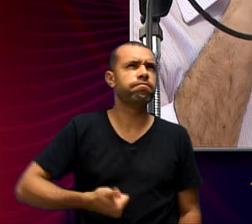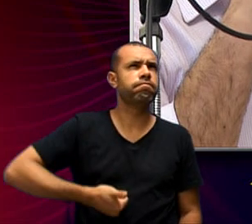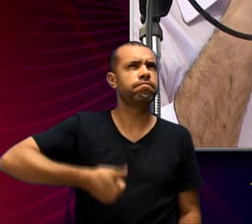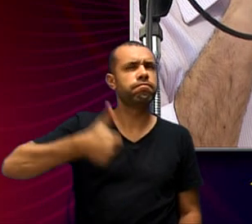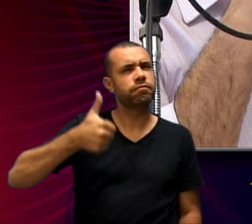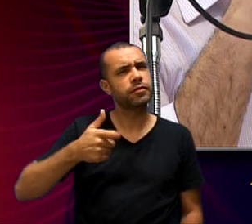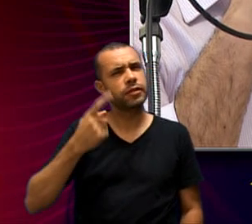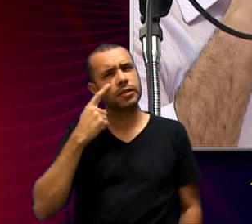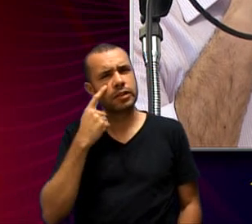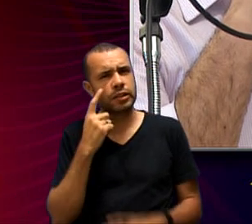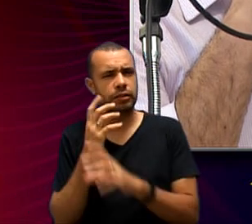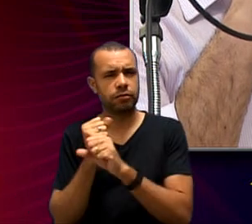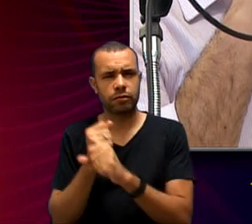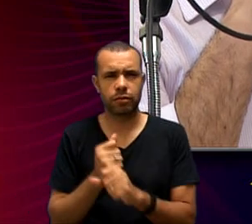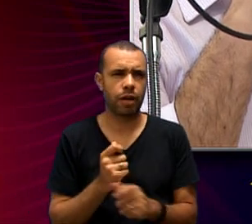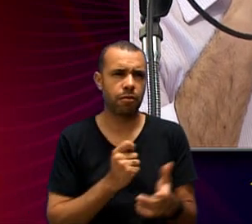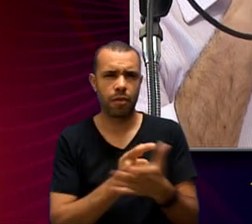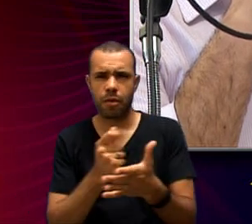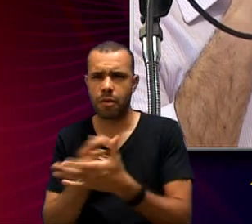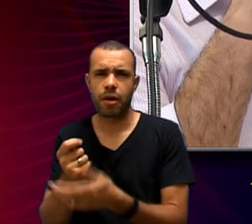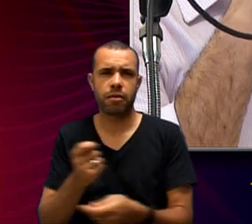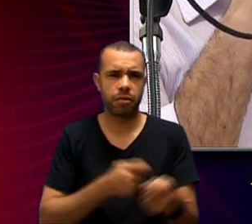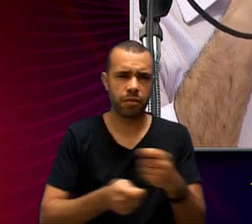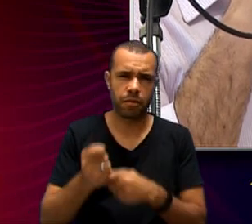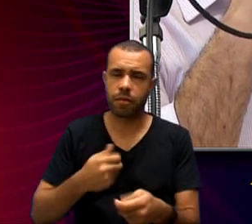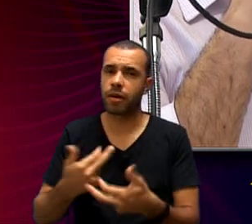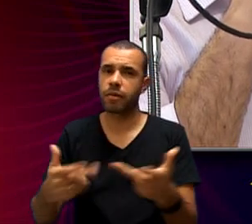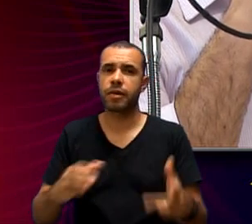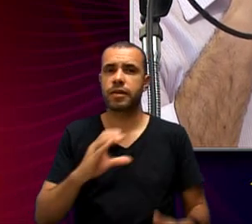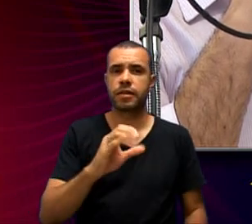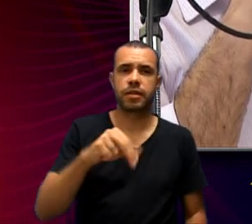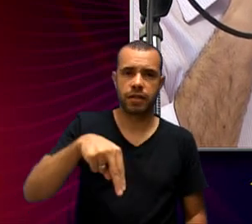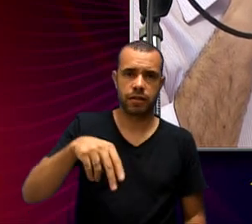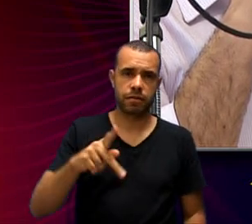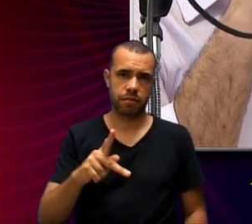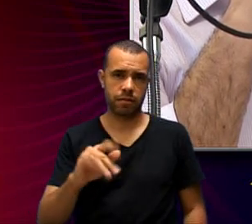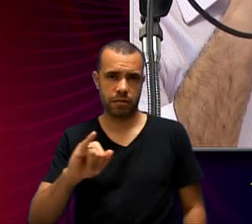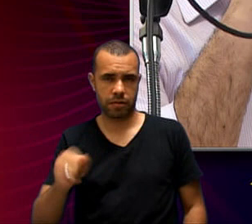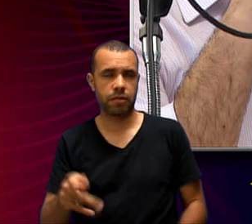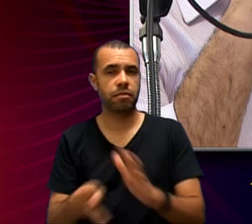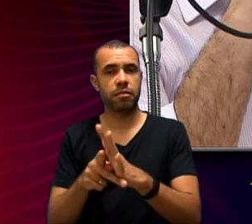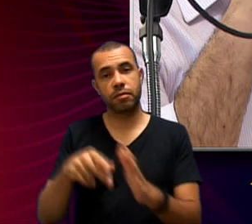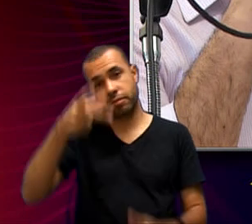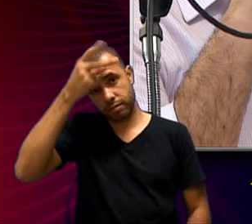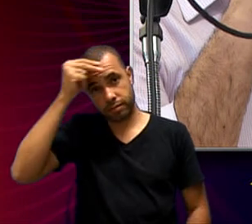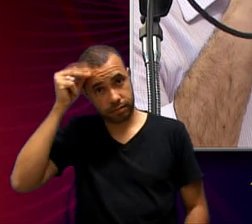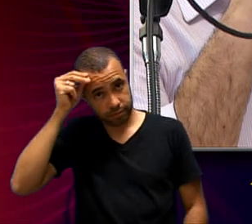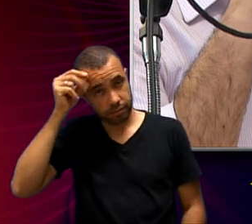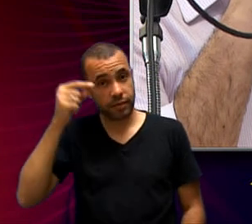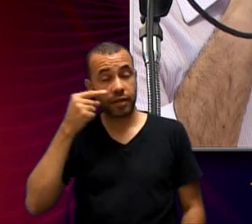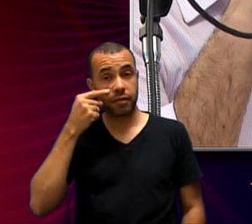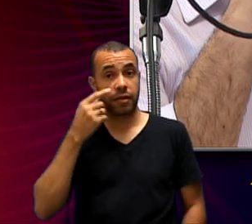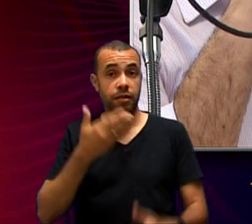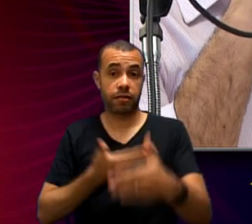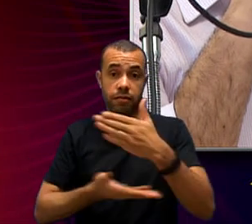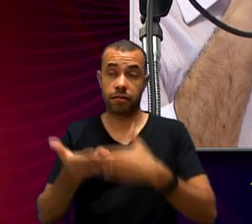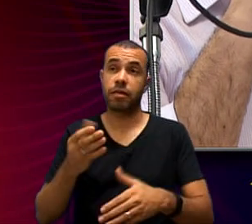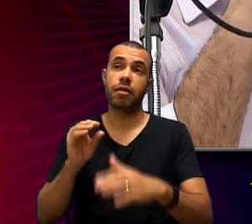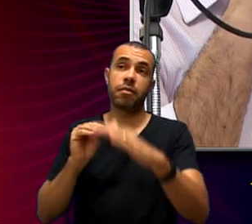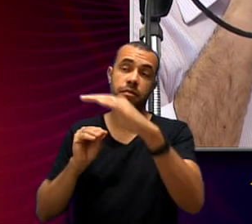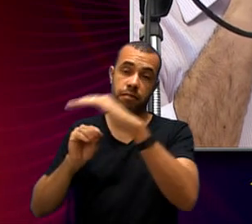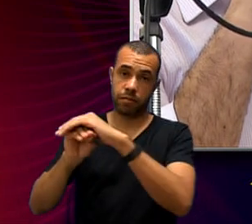do faturamento das empresas, utilizarem o CNPJ da Prefeitura, a gente achou por bem trazer isso como receita da